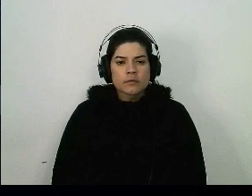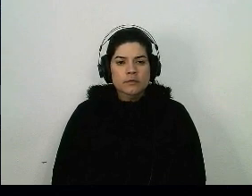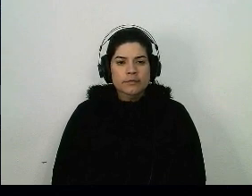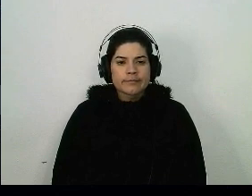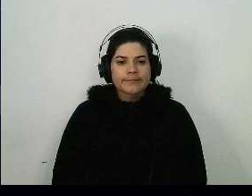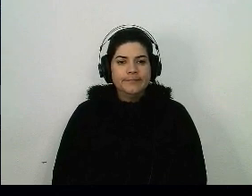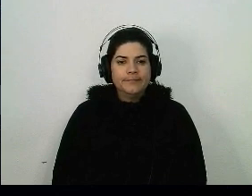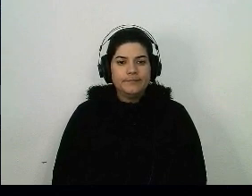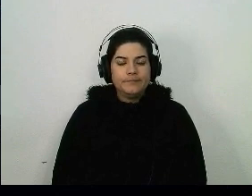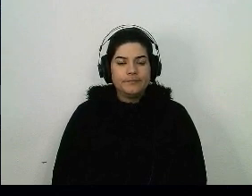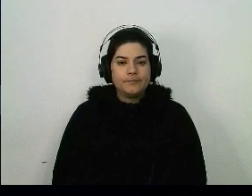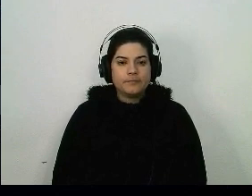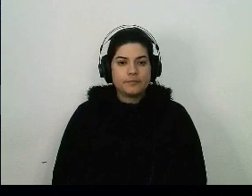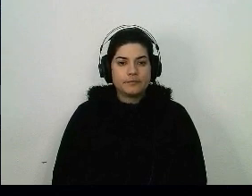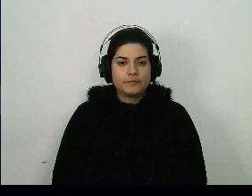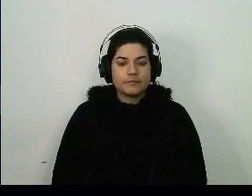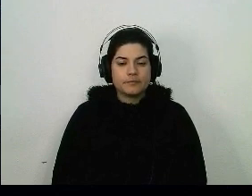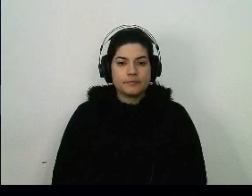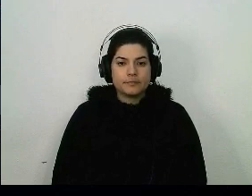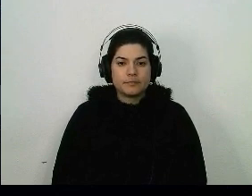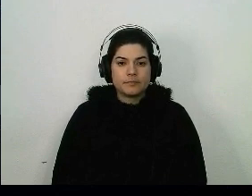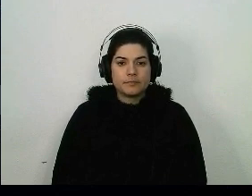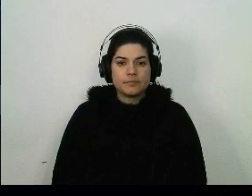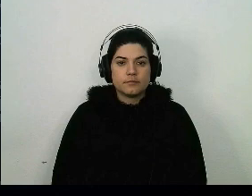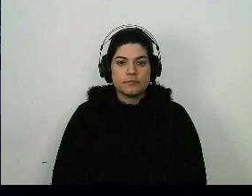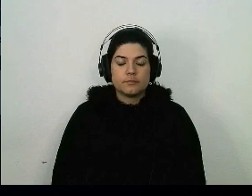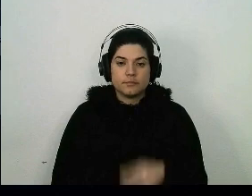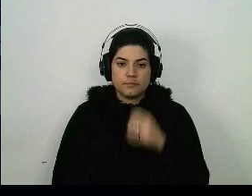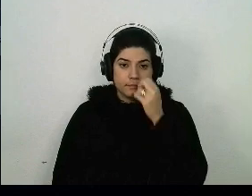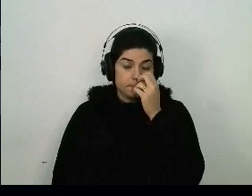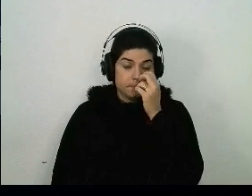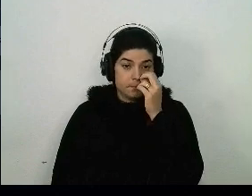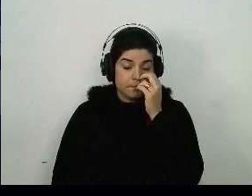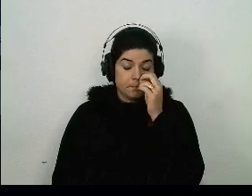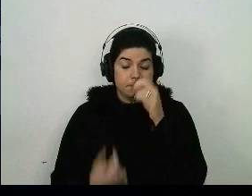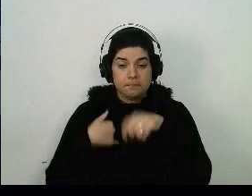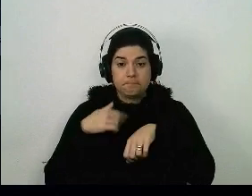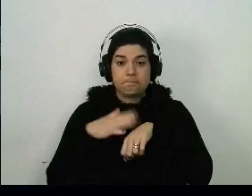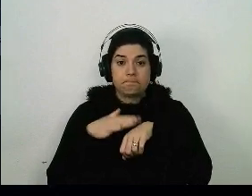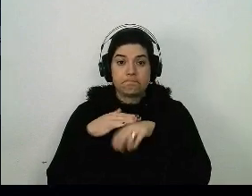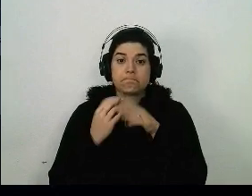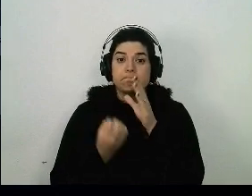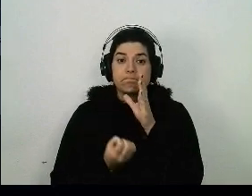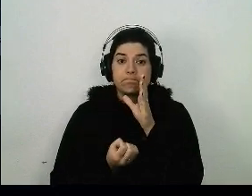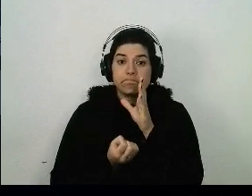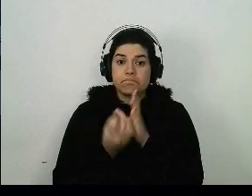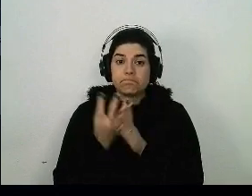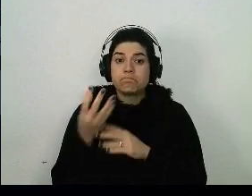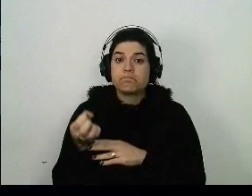TDC Ino, e vou criar um novo recurso.